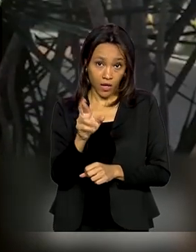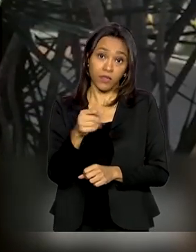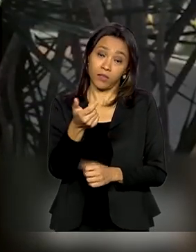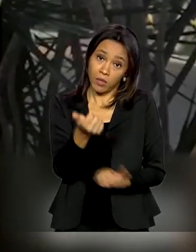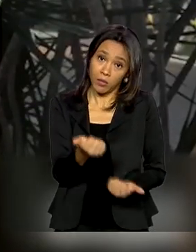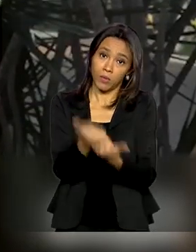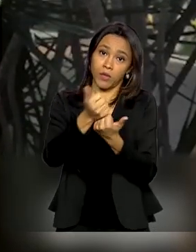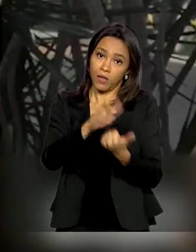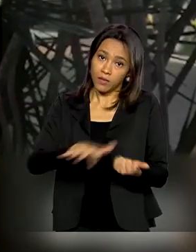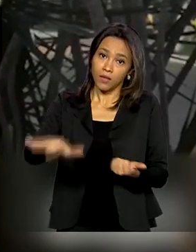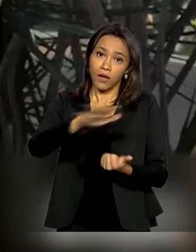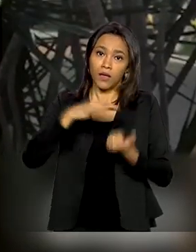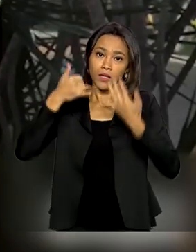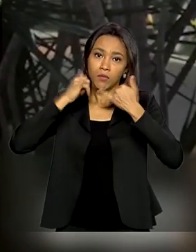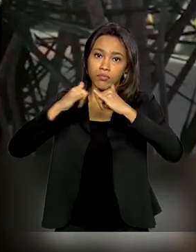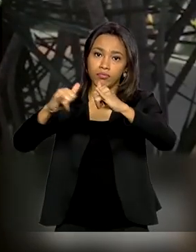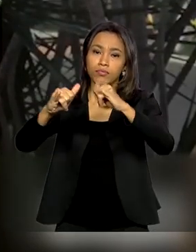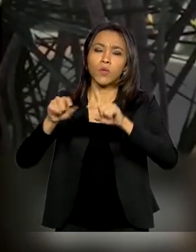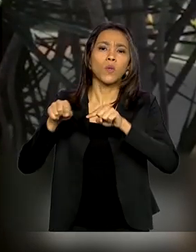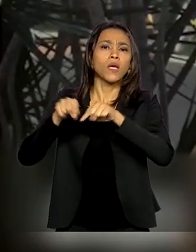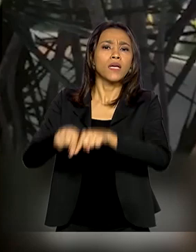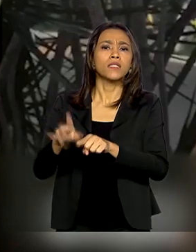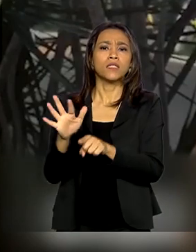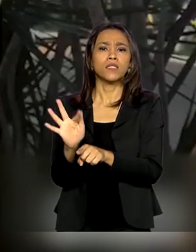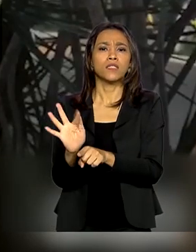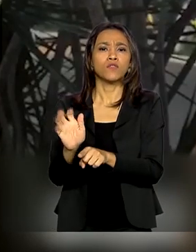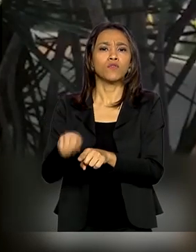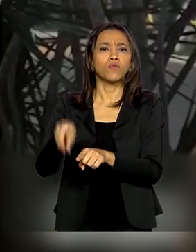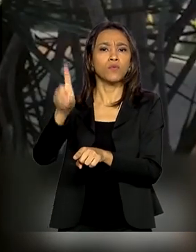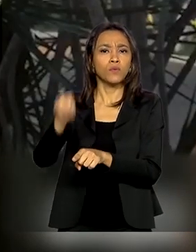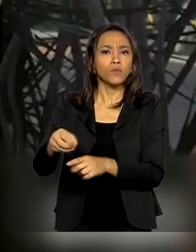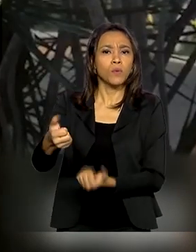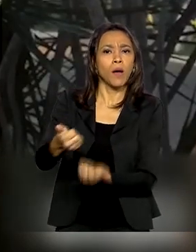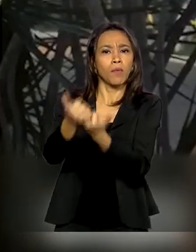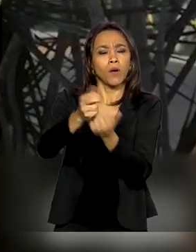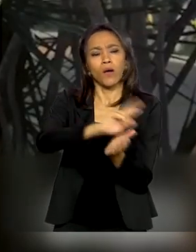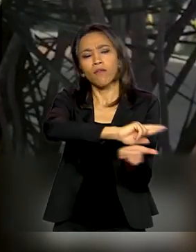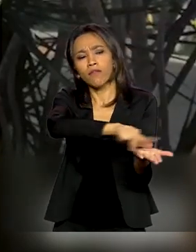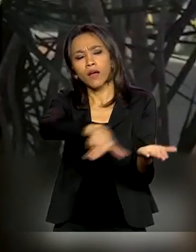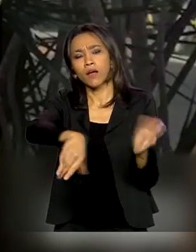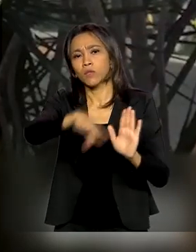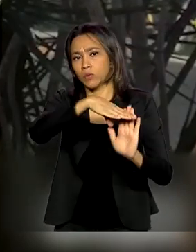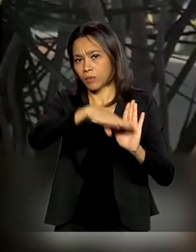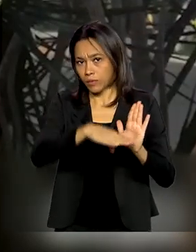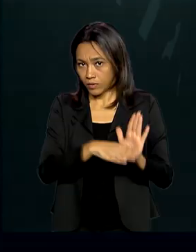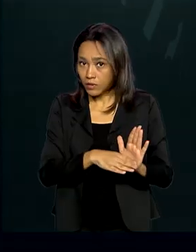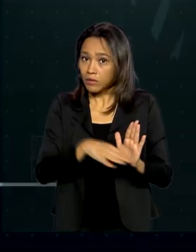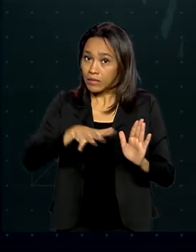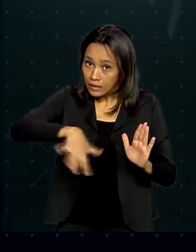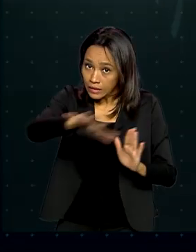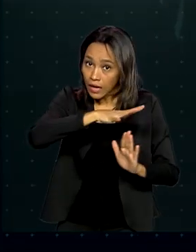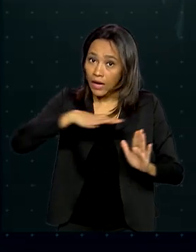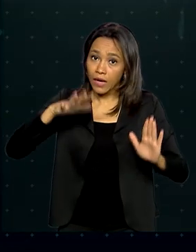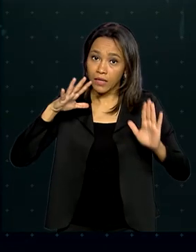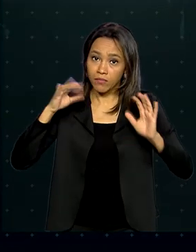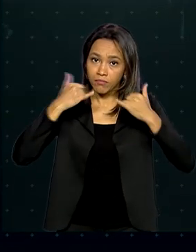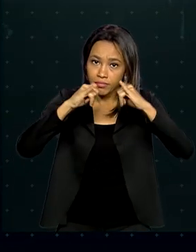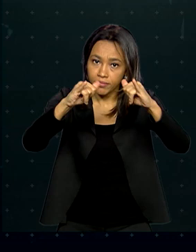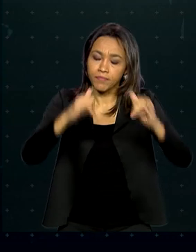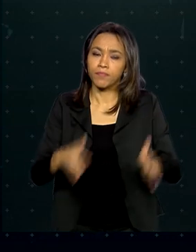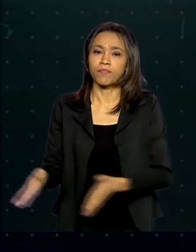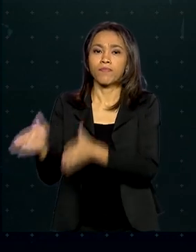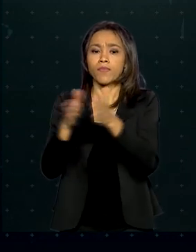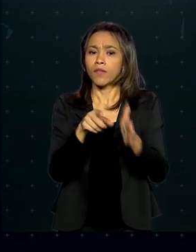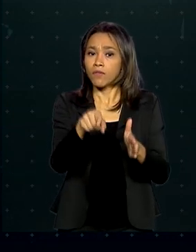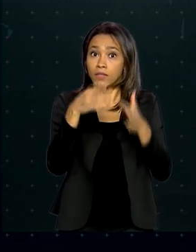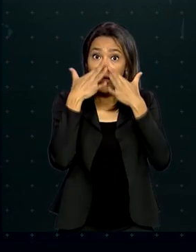energético, um fundo que financia diversos programas do setor elétrico no país. Fique atento aos